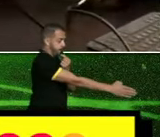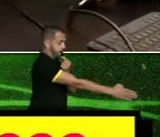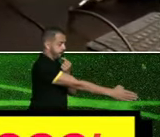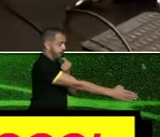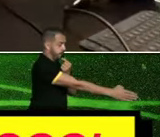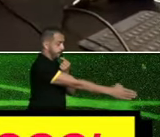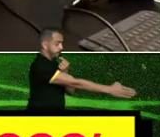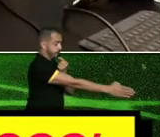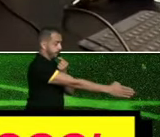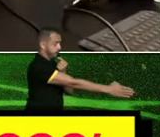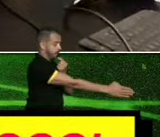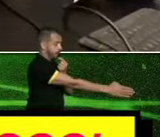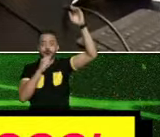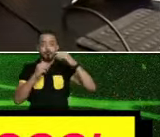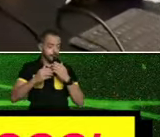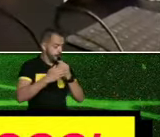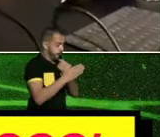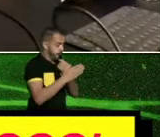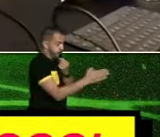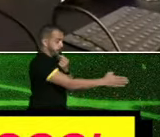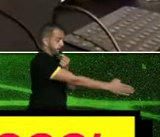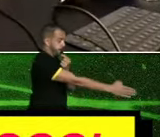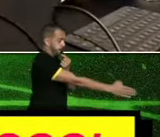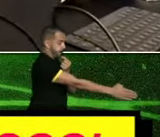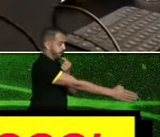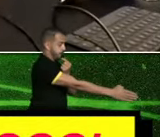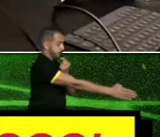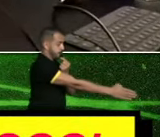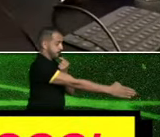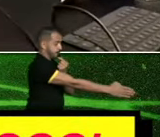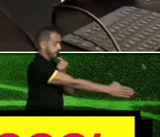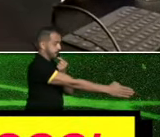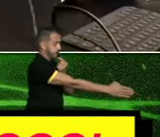fazer esca do Galo